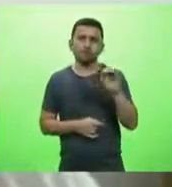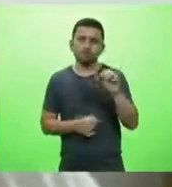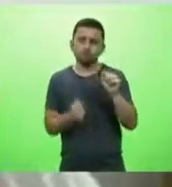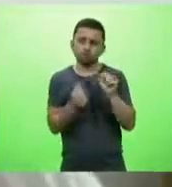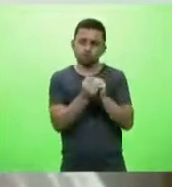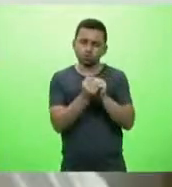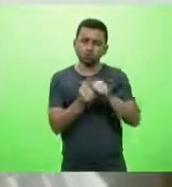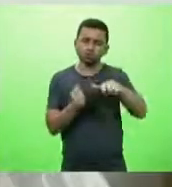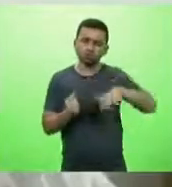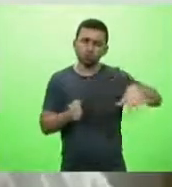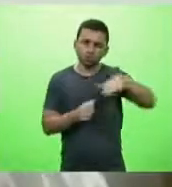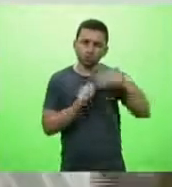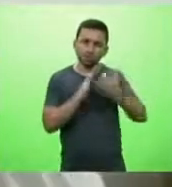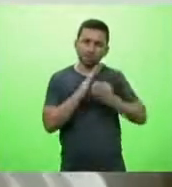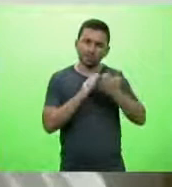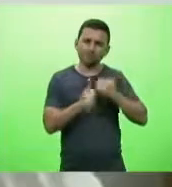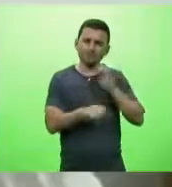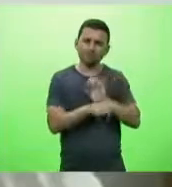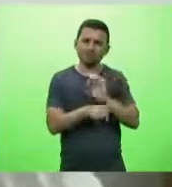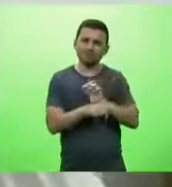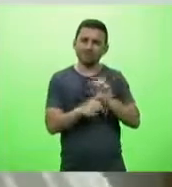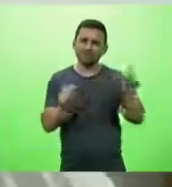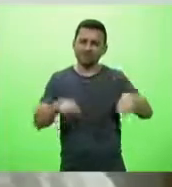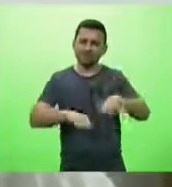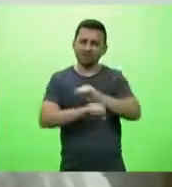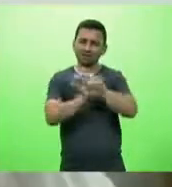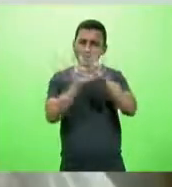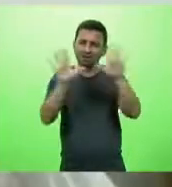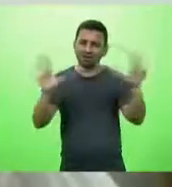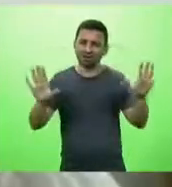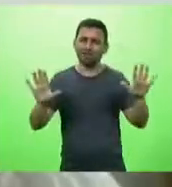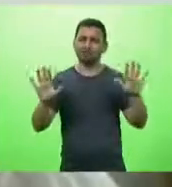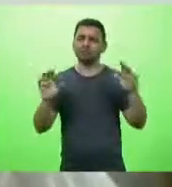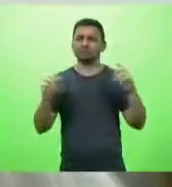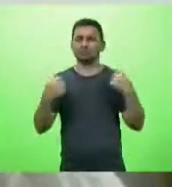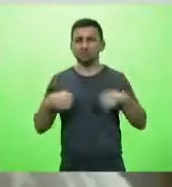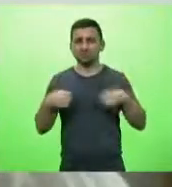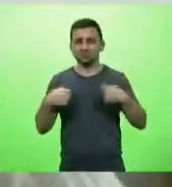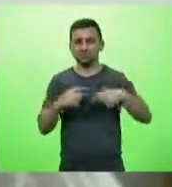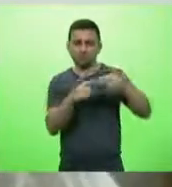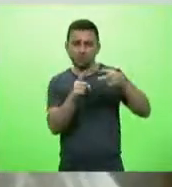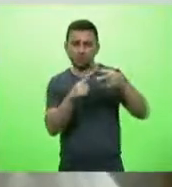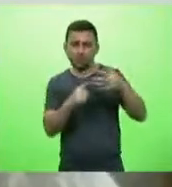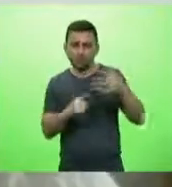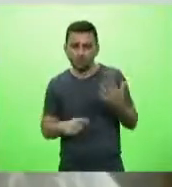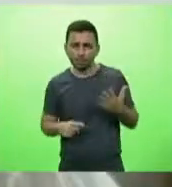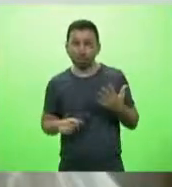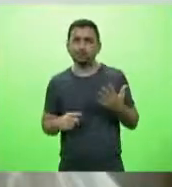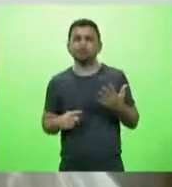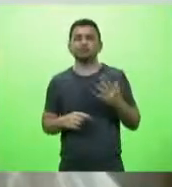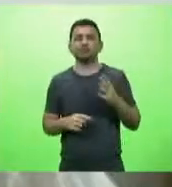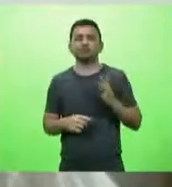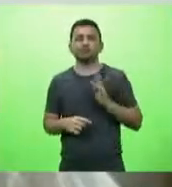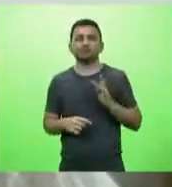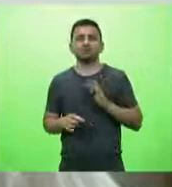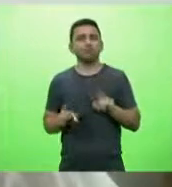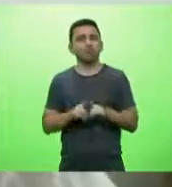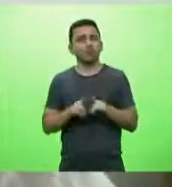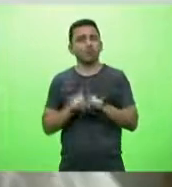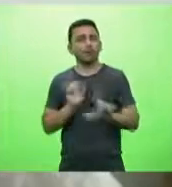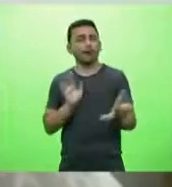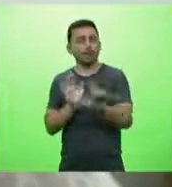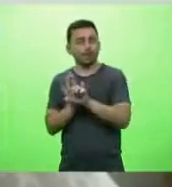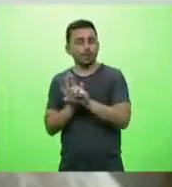empresas estatais para que se dê transparência e se tenha critérios técnicos. Ainda abordamos a lei do